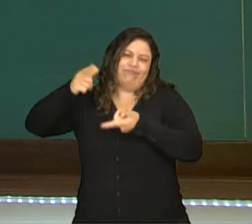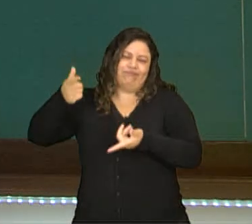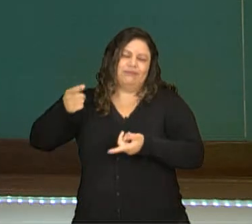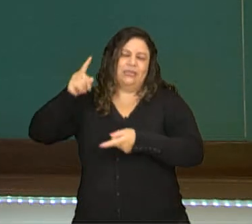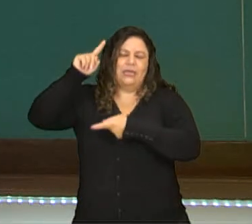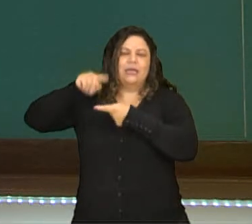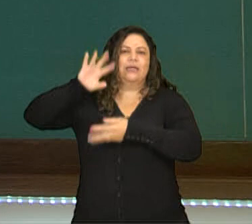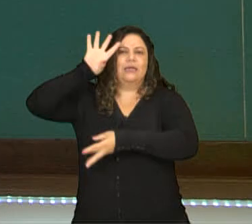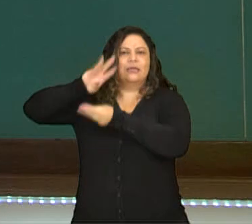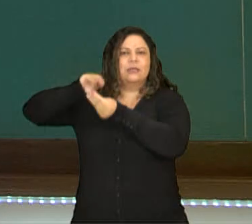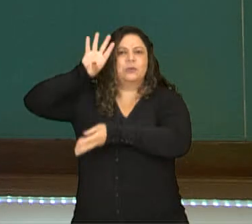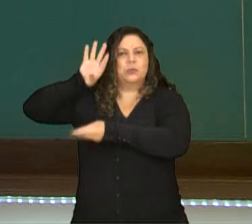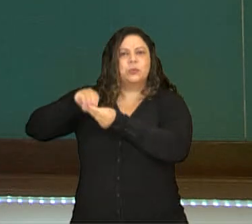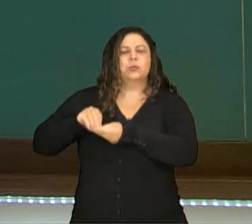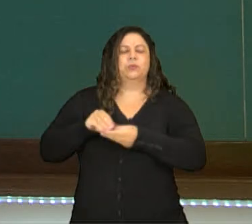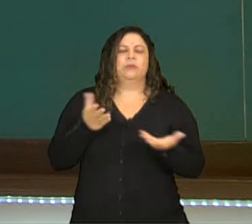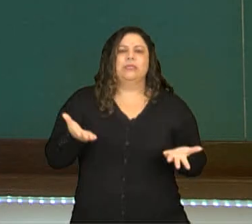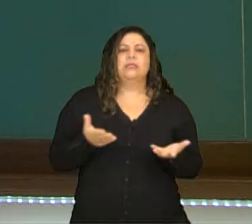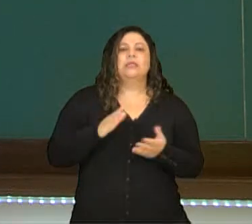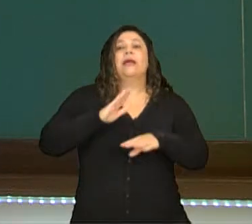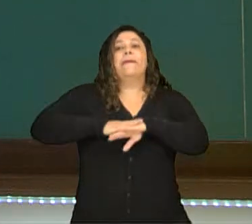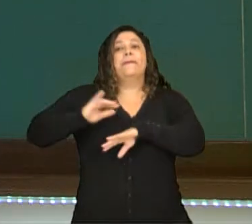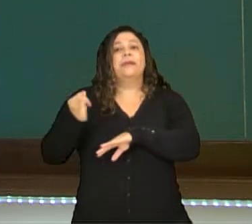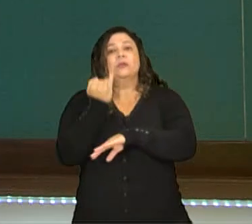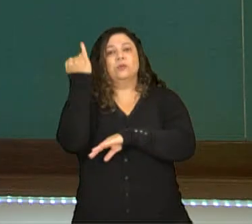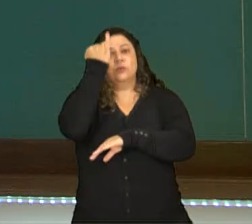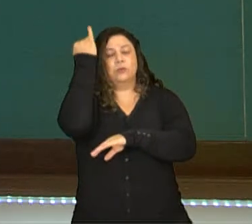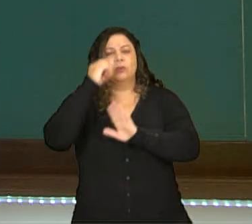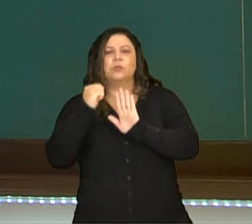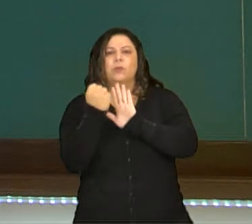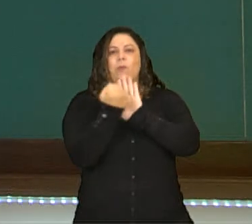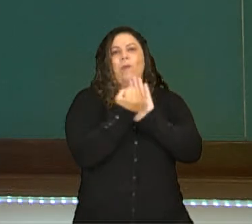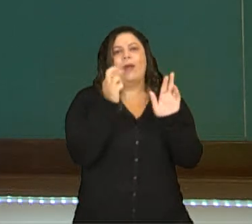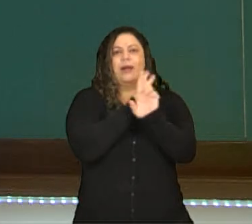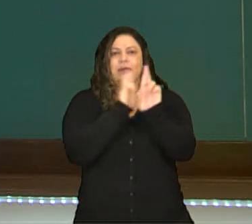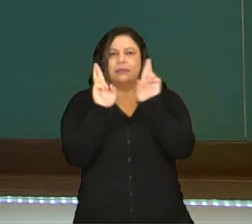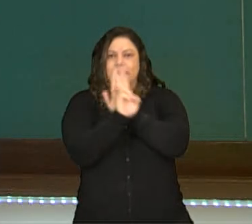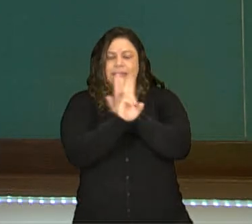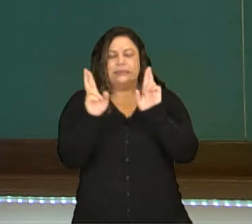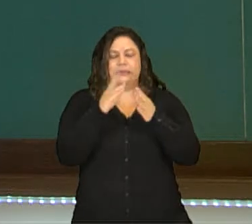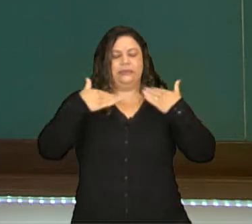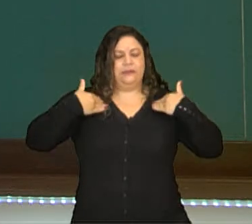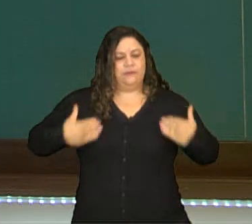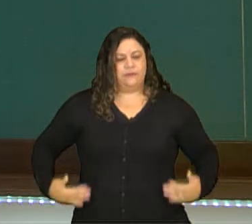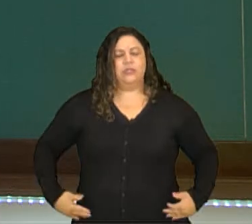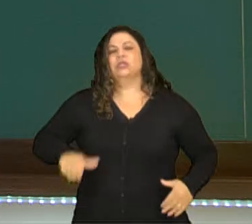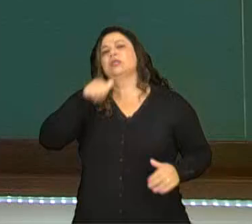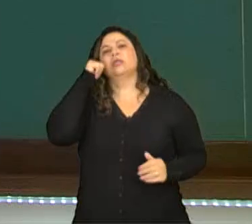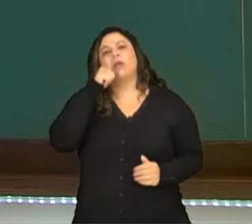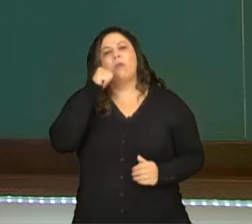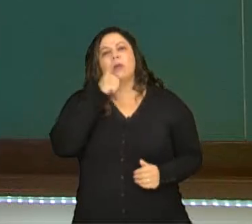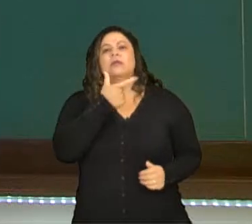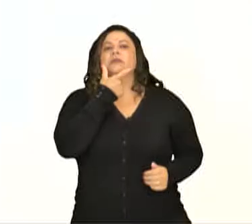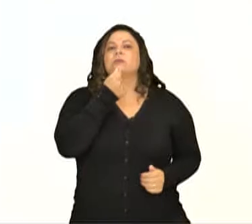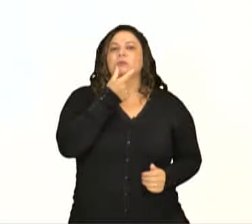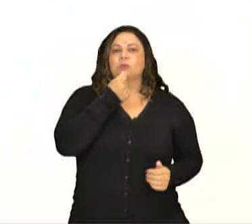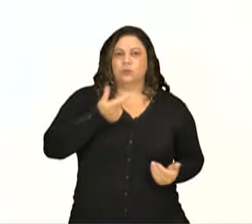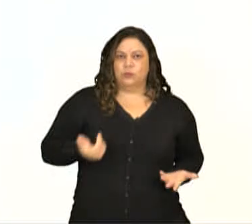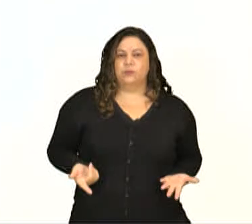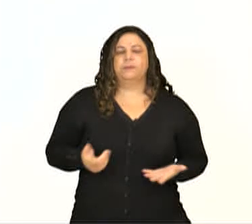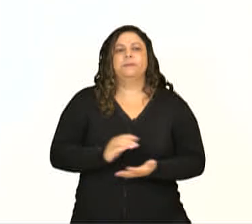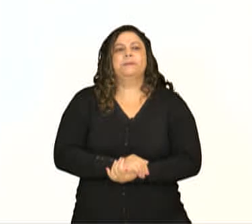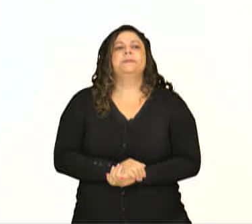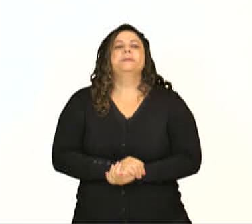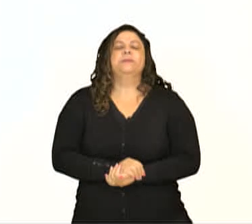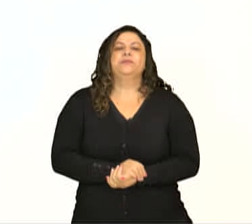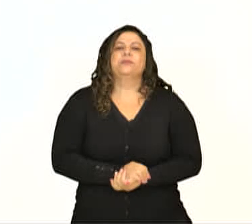extensa, mas o importante é ver o que marca em relação à forma de vestir da mulher e do homem. Então, as mulheres